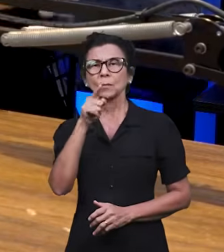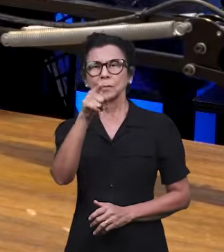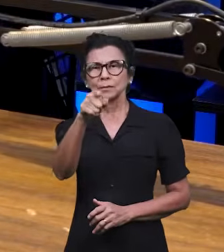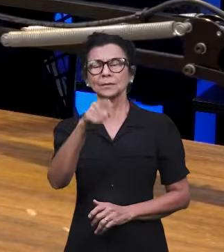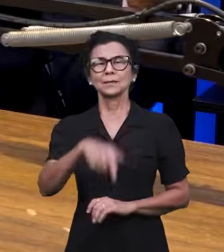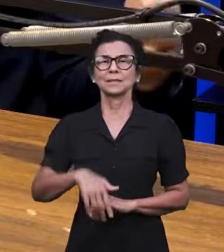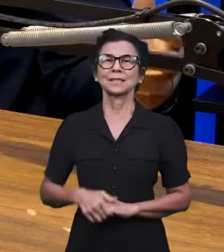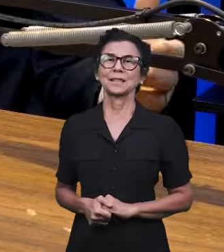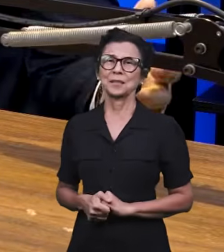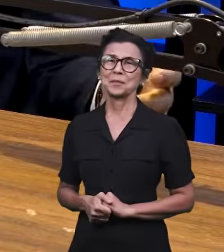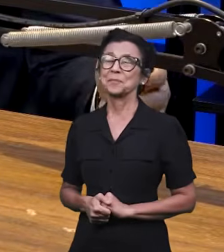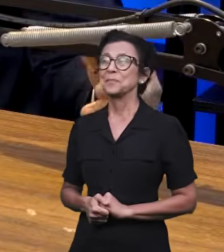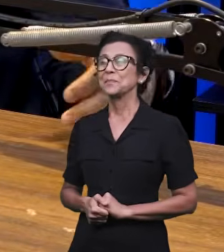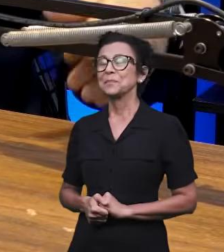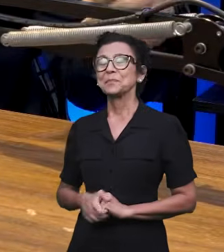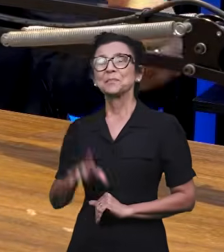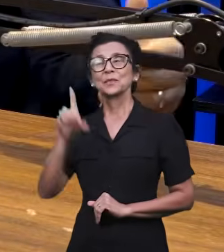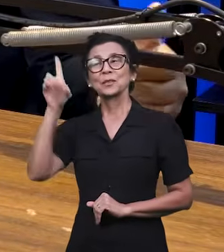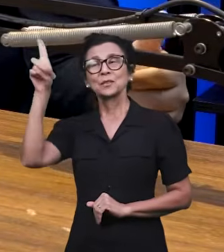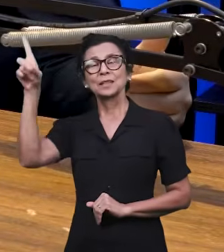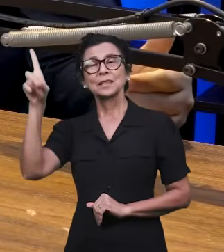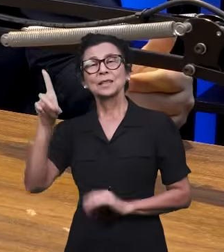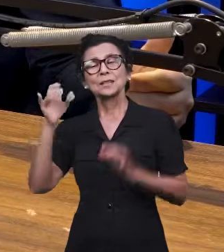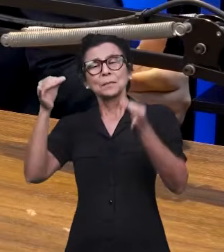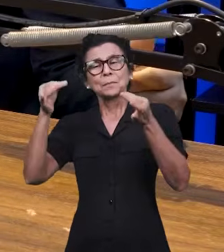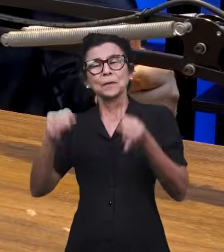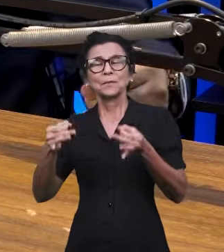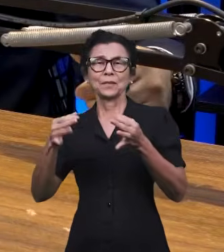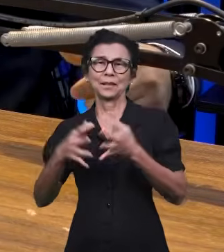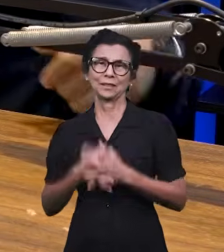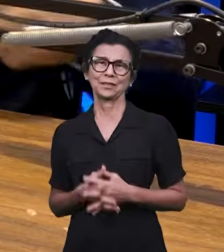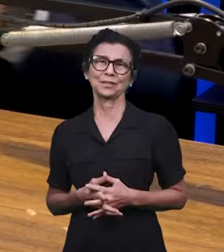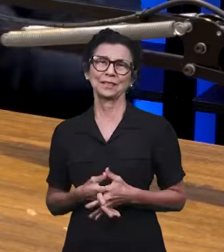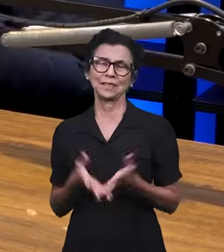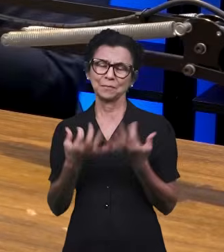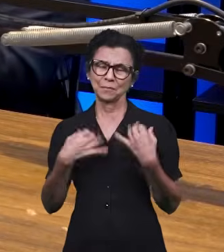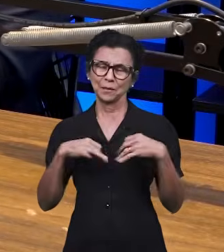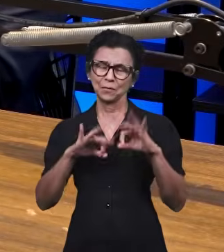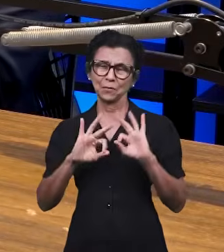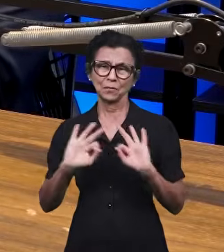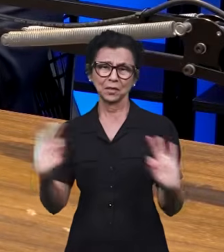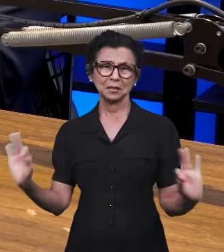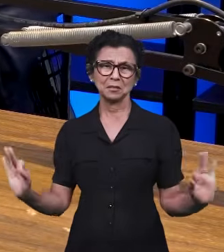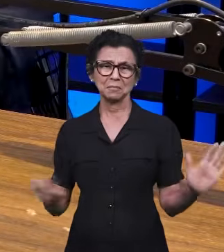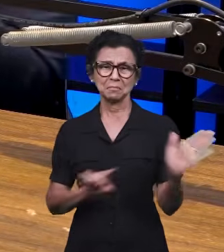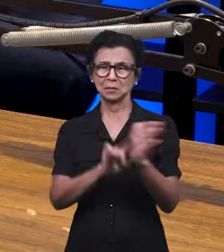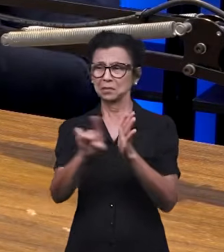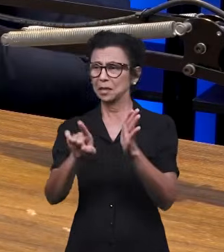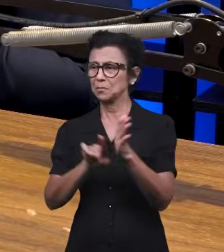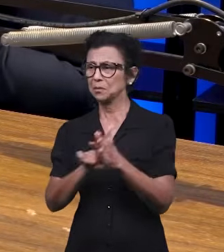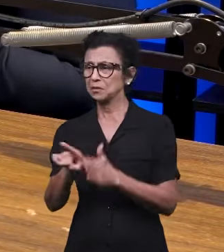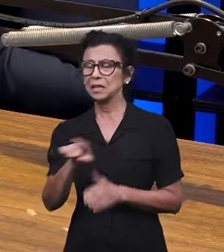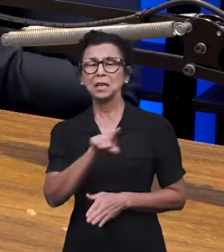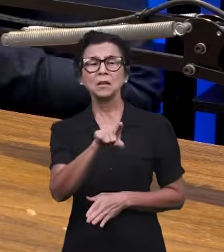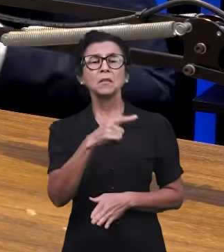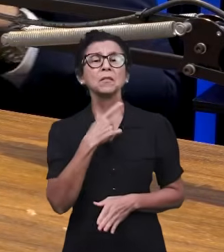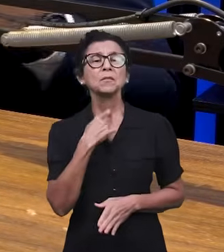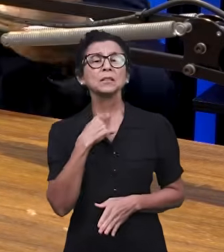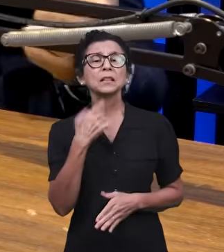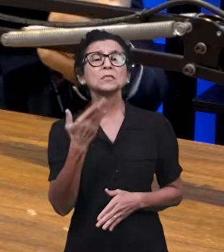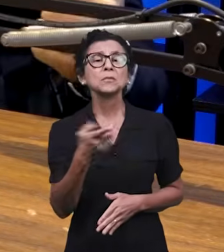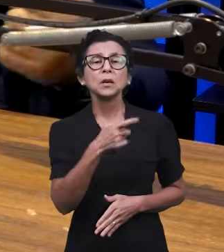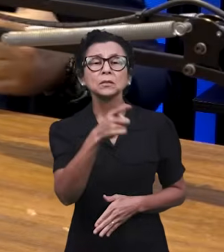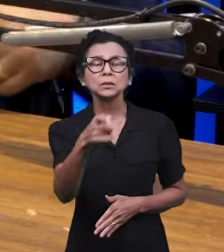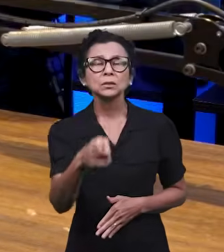Deus. toda a arquitetura de Deus, ela é perfeita, né? Ele não precisou consultar a nós, não é a nossa vontade, é a